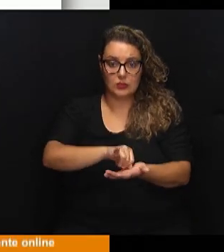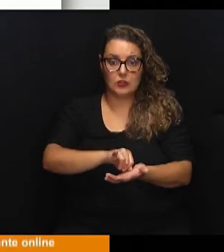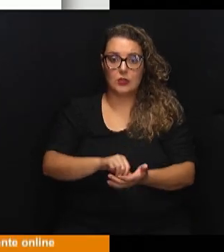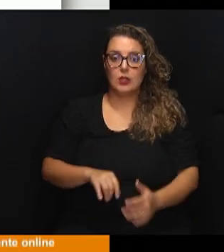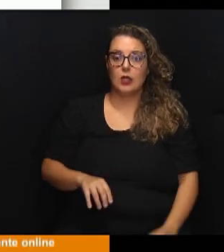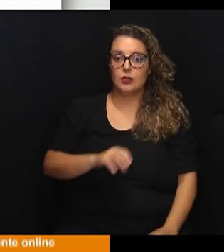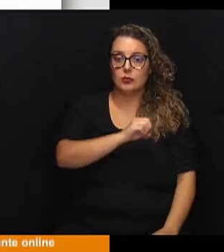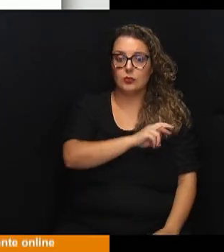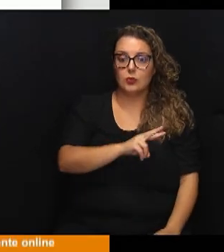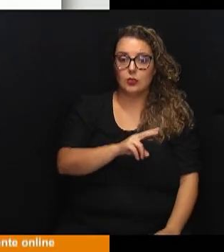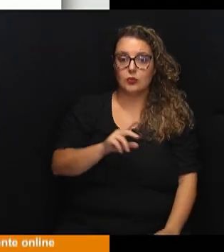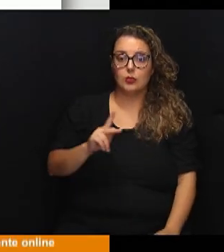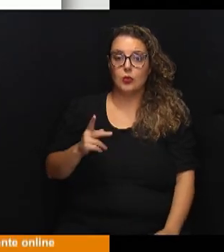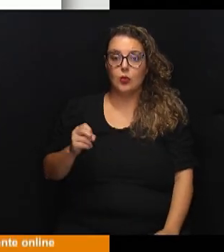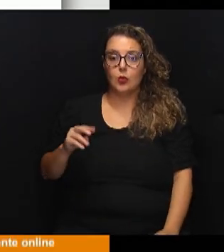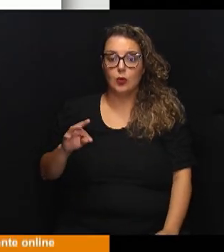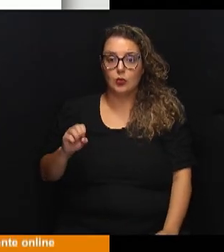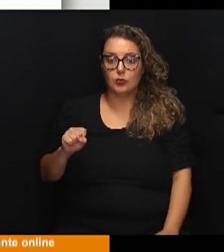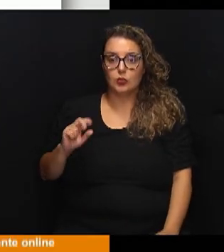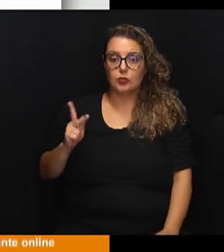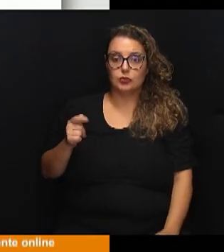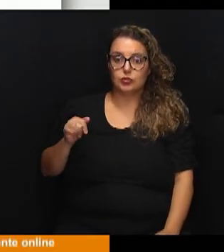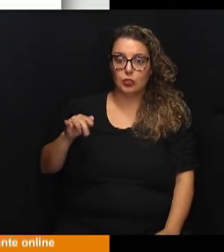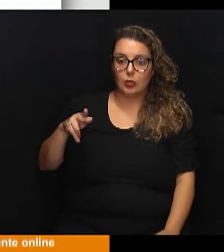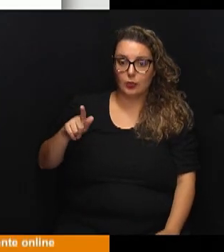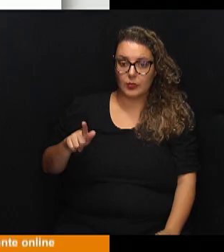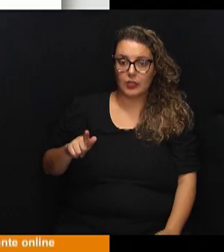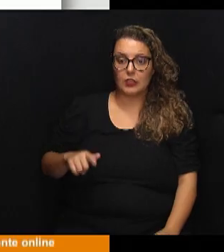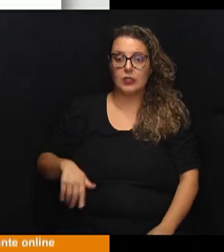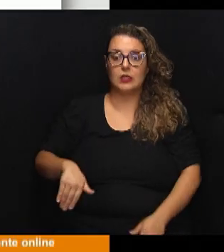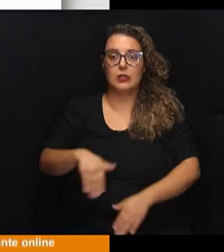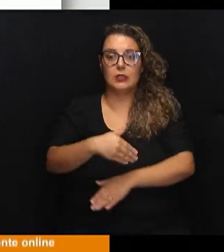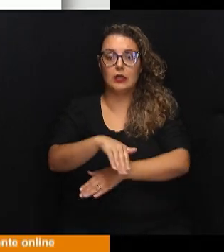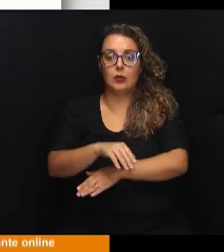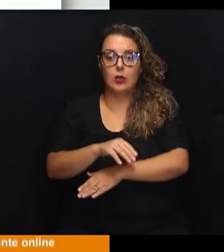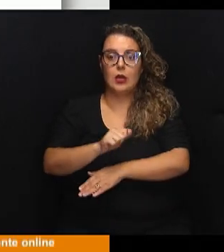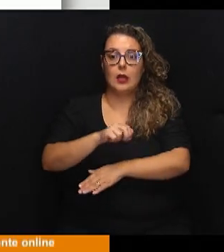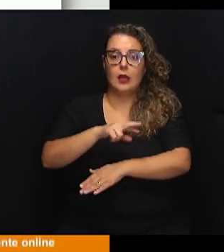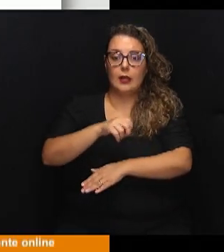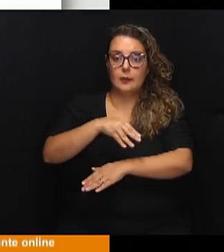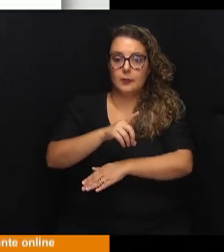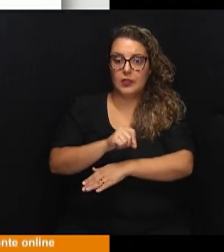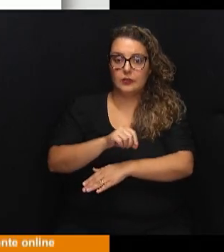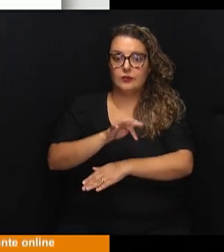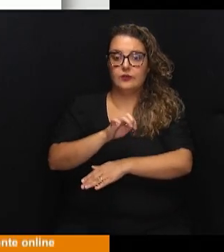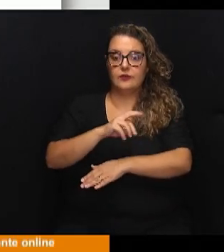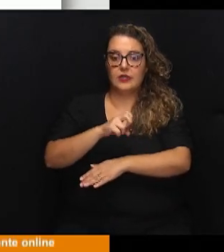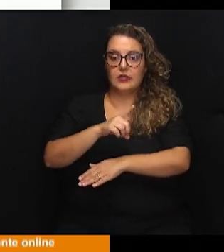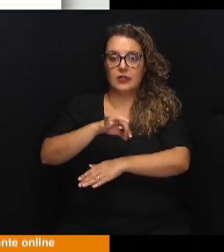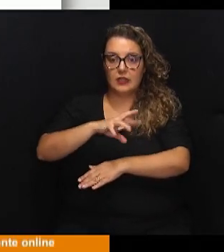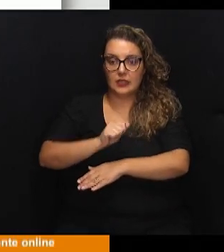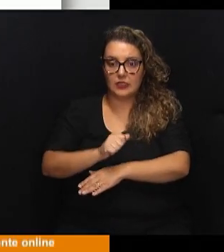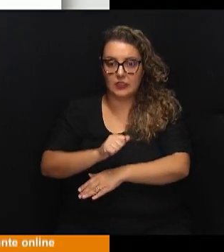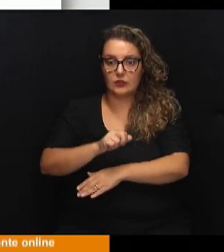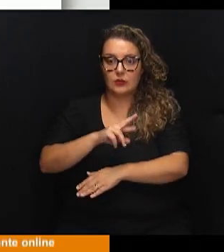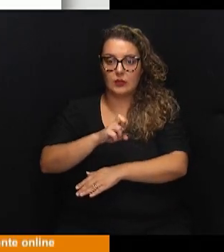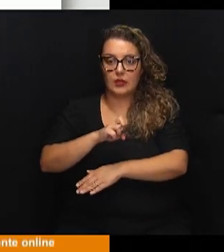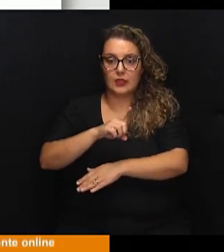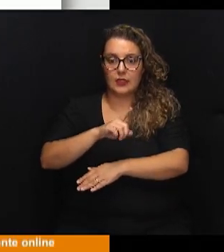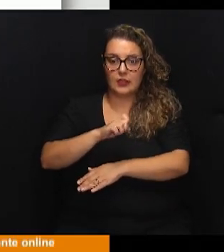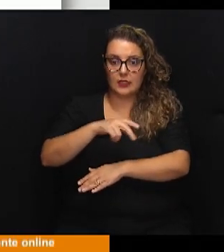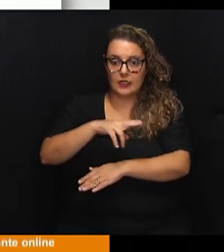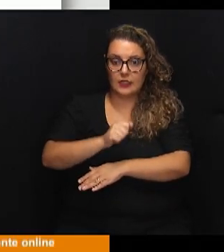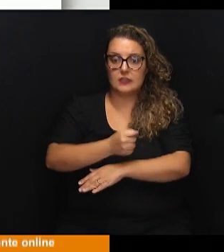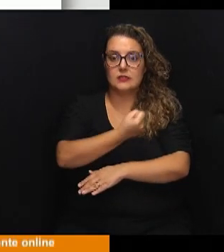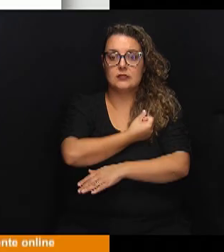Shopping Ouro Verde, lá na rua Armando Frederico Reganeschi, 601, no Jardim Cristina. E a unidade do